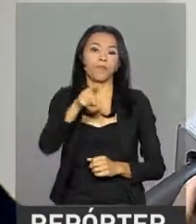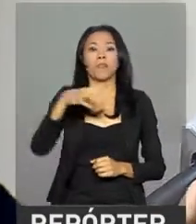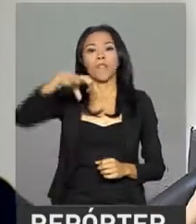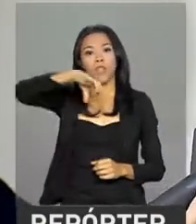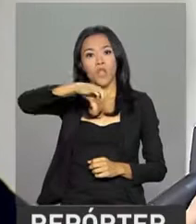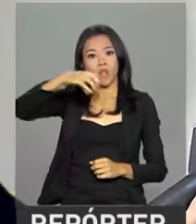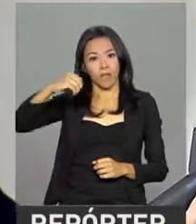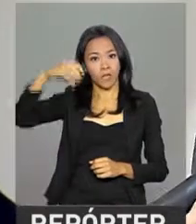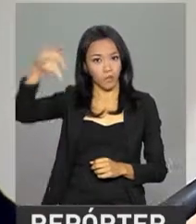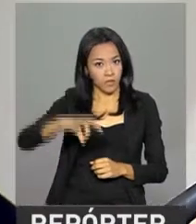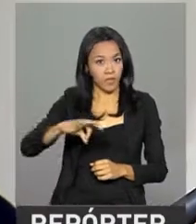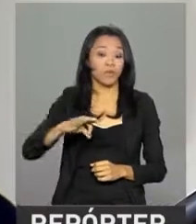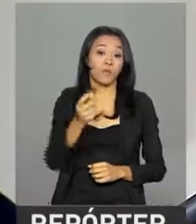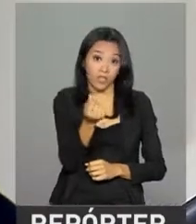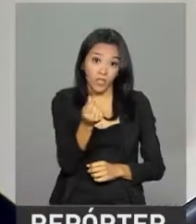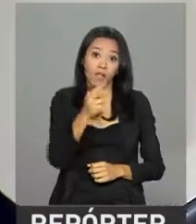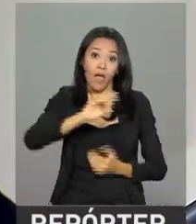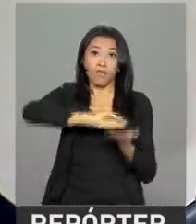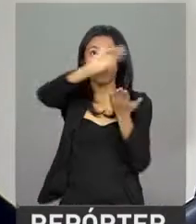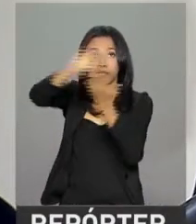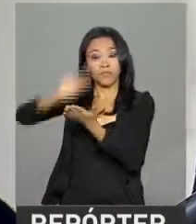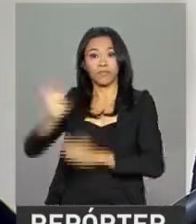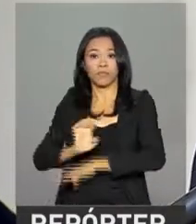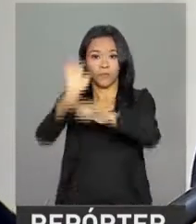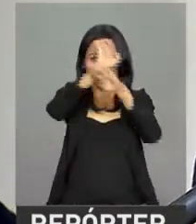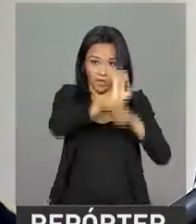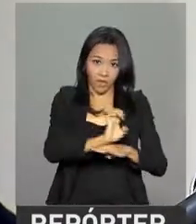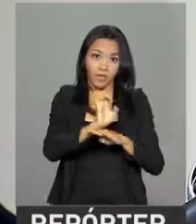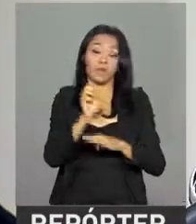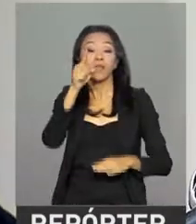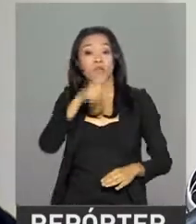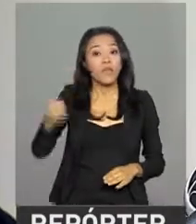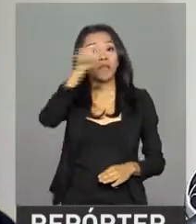90% dos recursos disponíveis são repassados para os estados, os quais devem se habilitar,